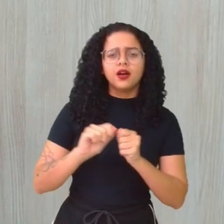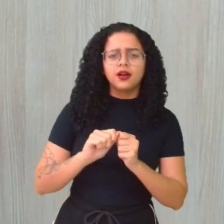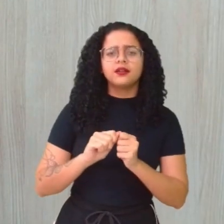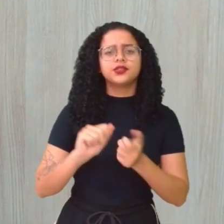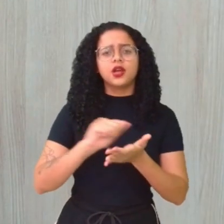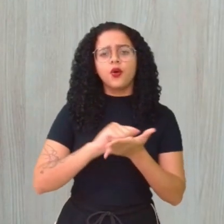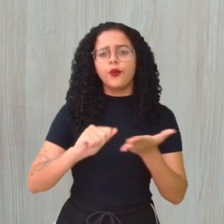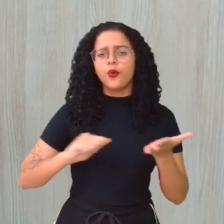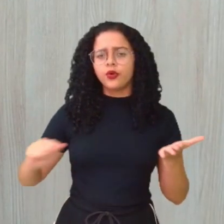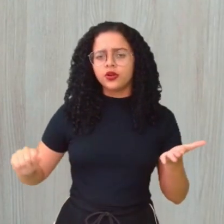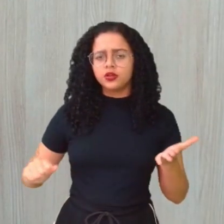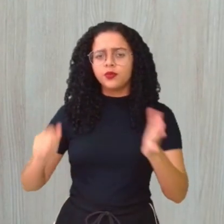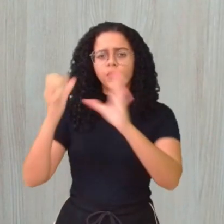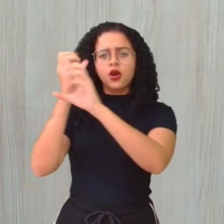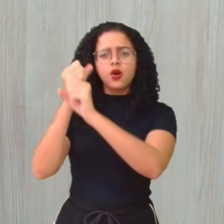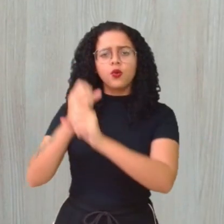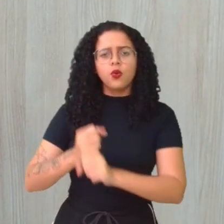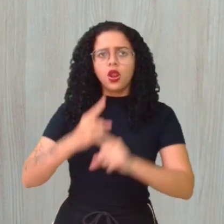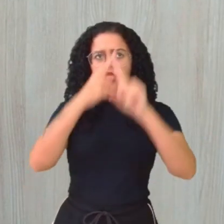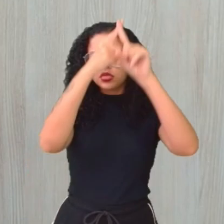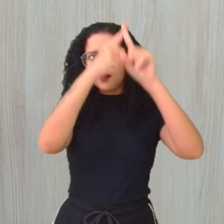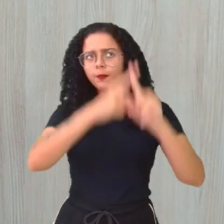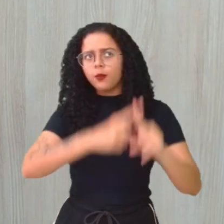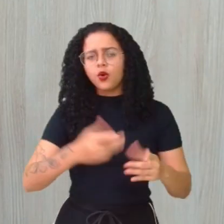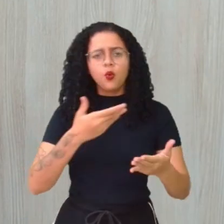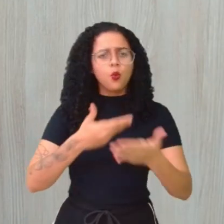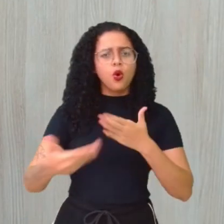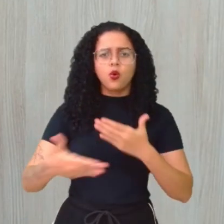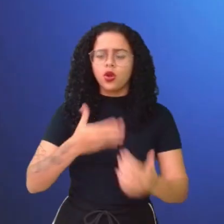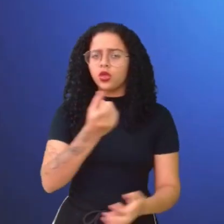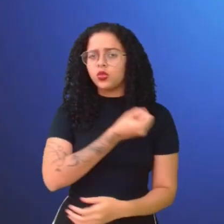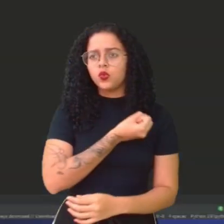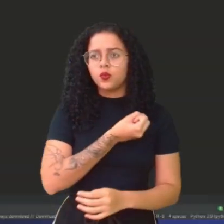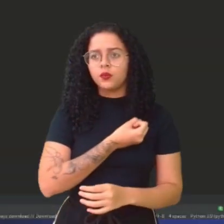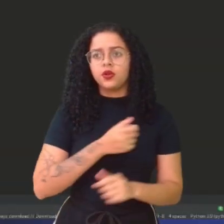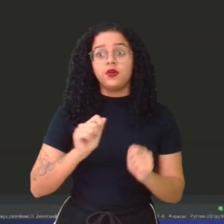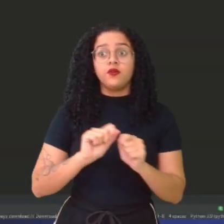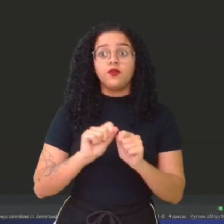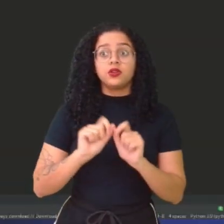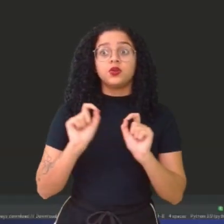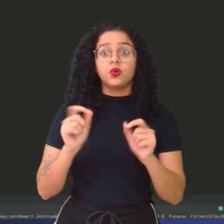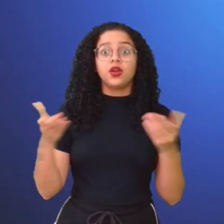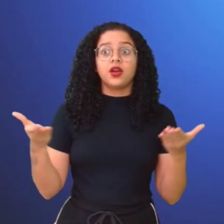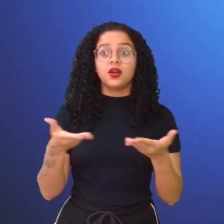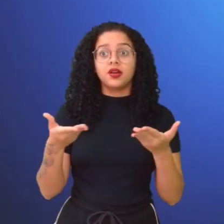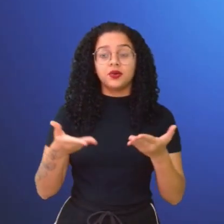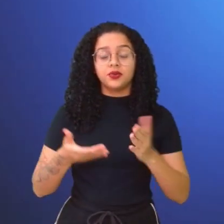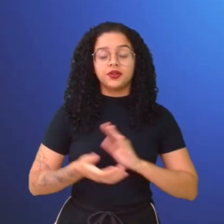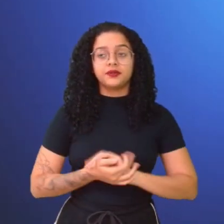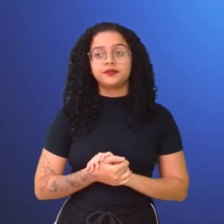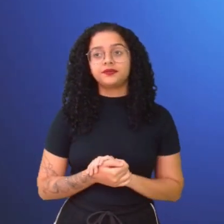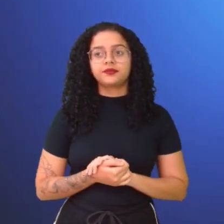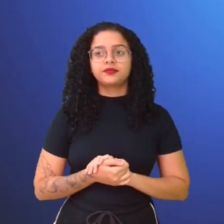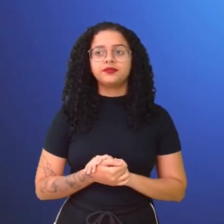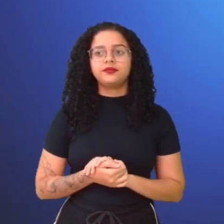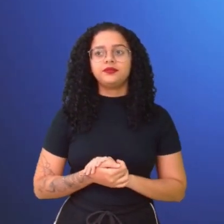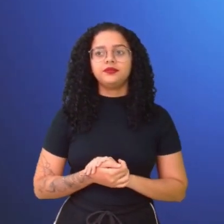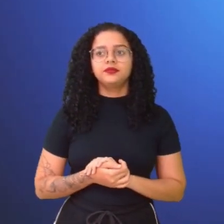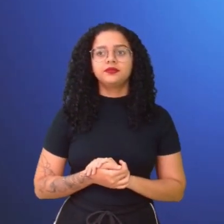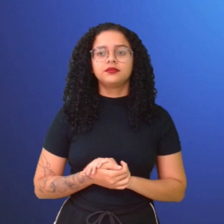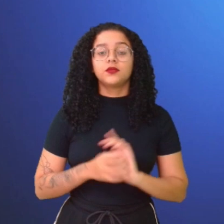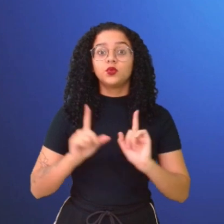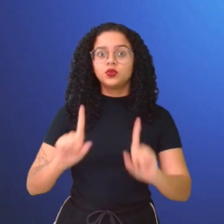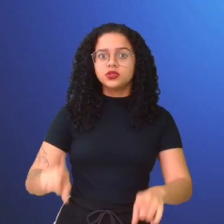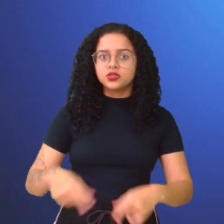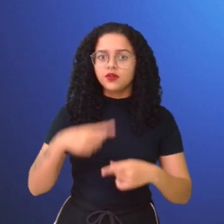o algoritmo de se calcular a tabuada de qualquer número. O que a gente vai fazer aqui é o seguinte, né? Então, o desafio é